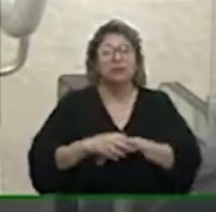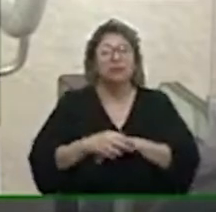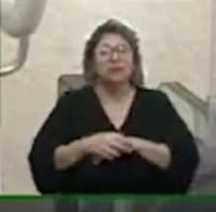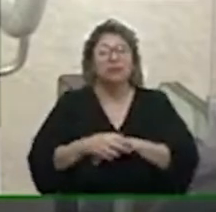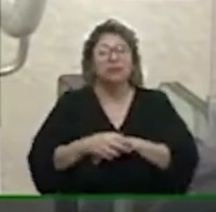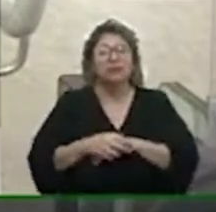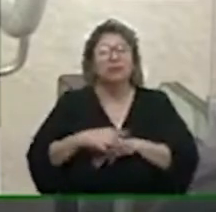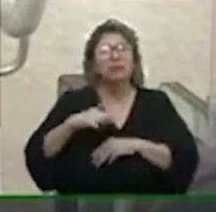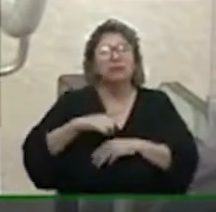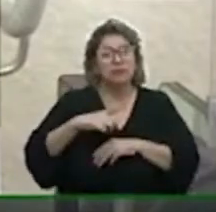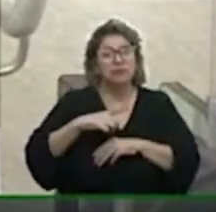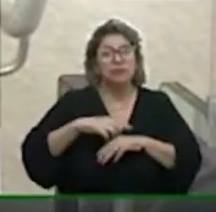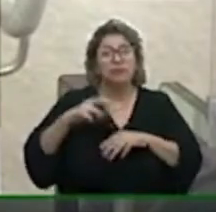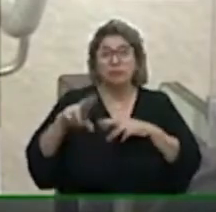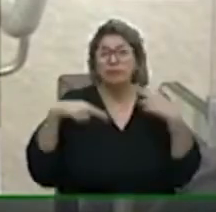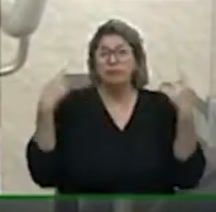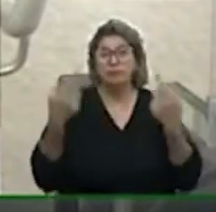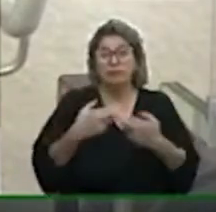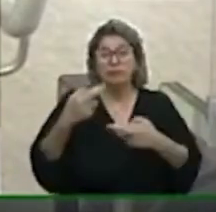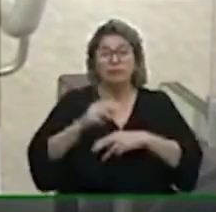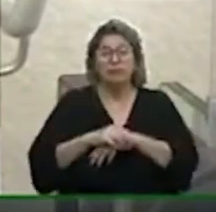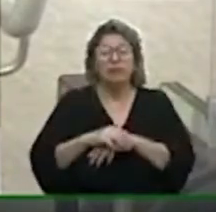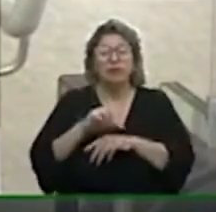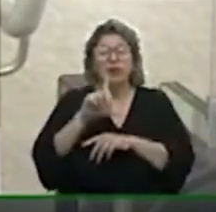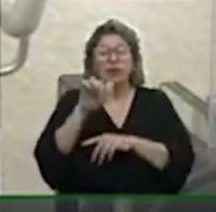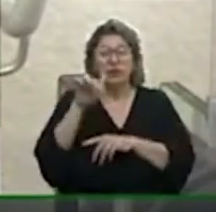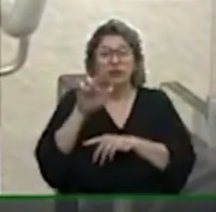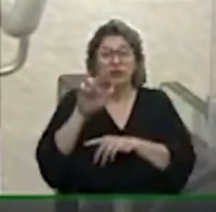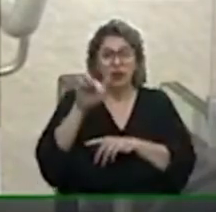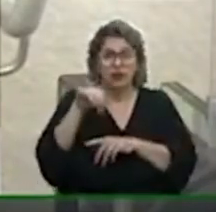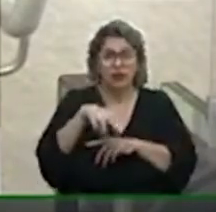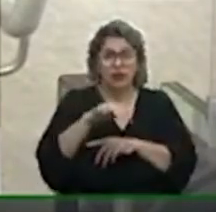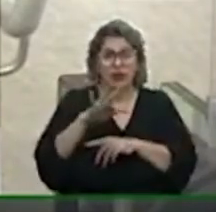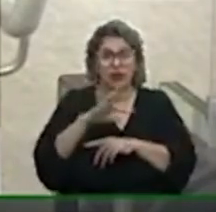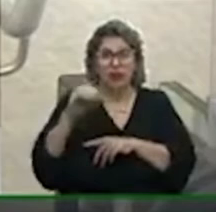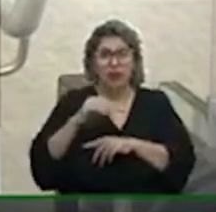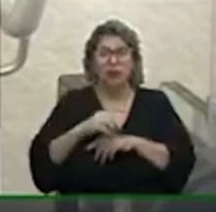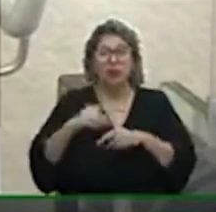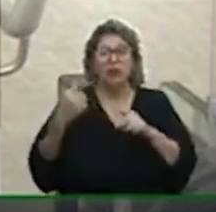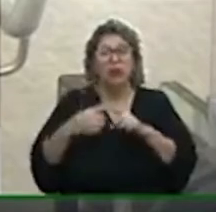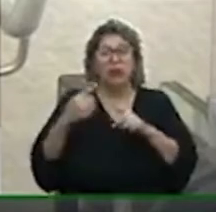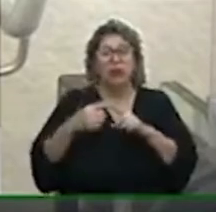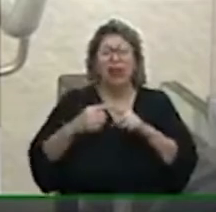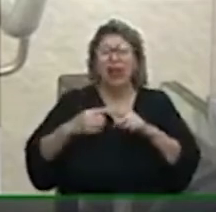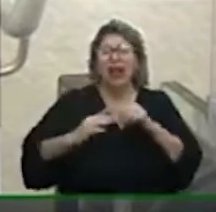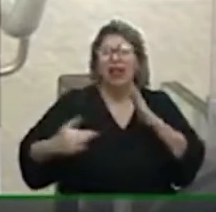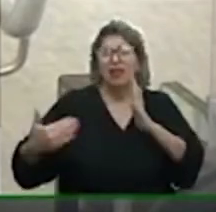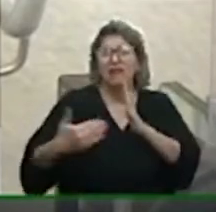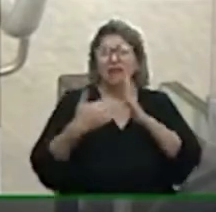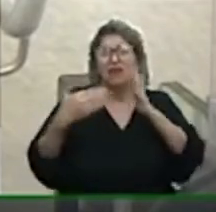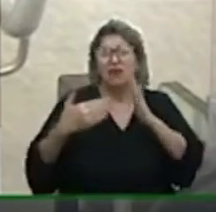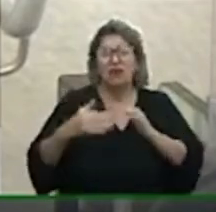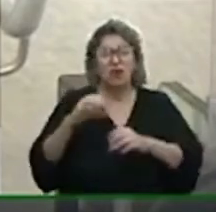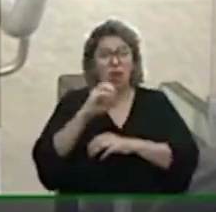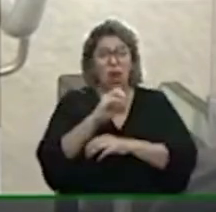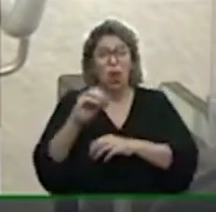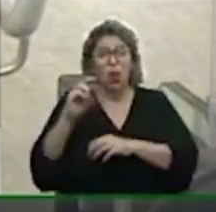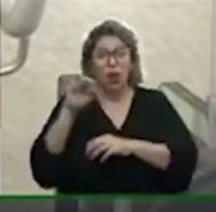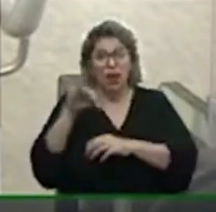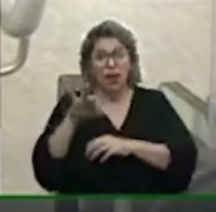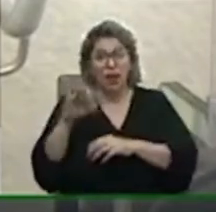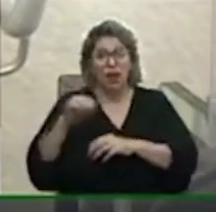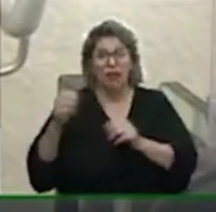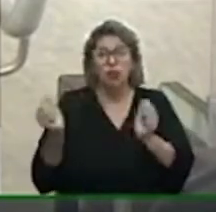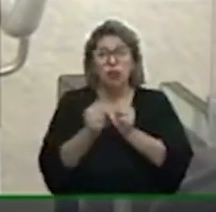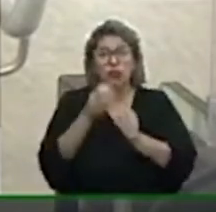eu participei do audiência pública em Livramento depois da comunidade veio lá da fronteira Oeste vários municípios